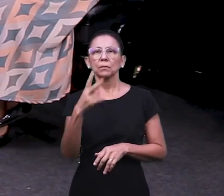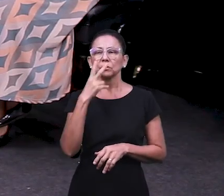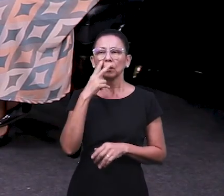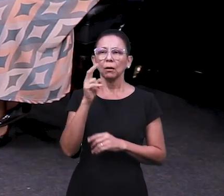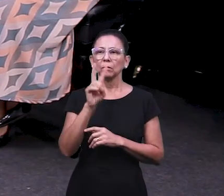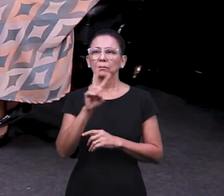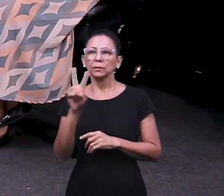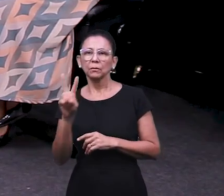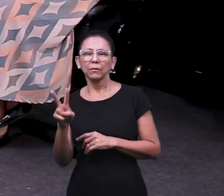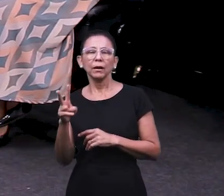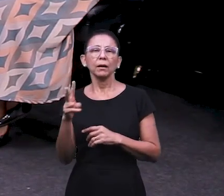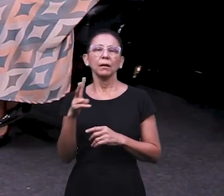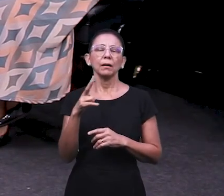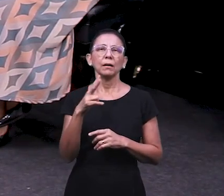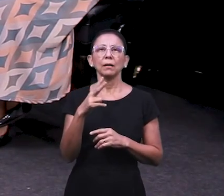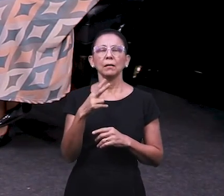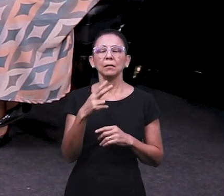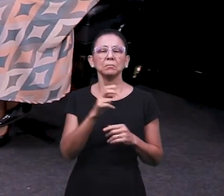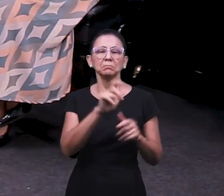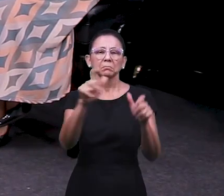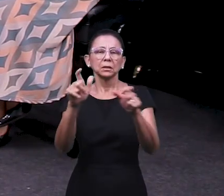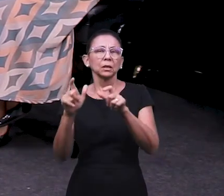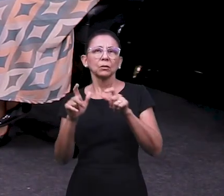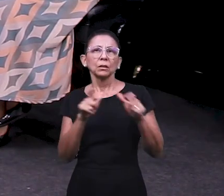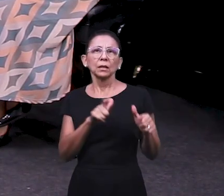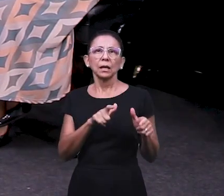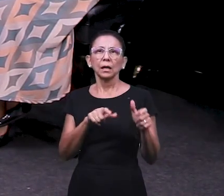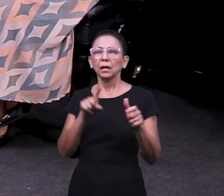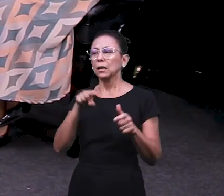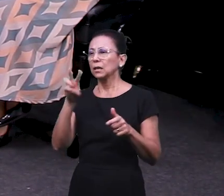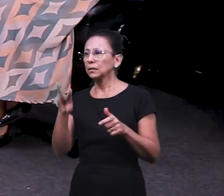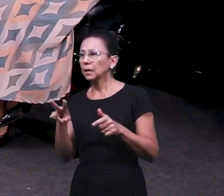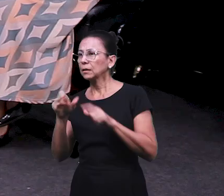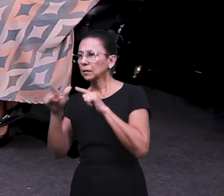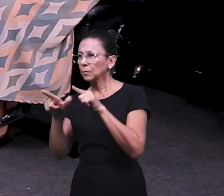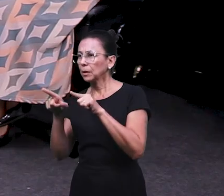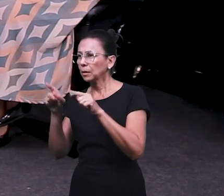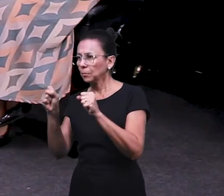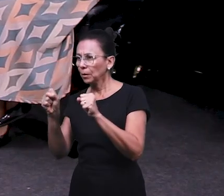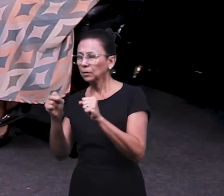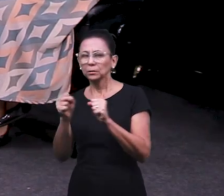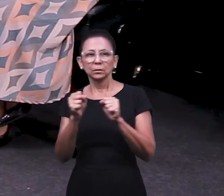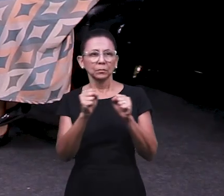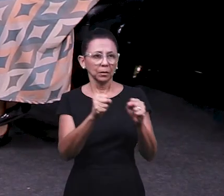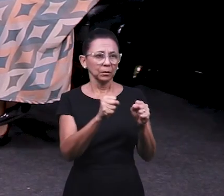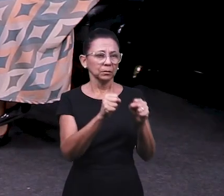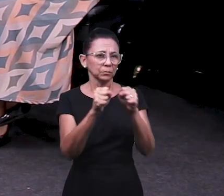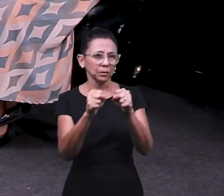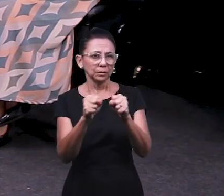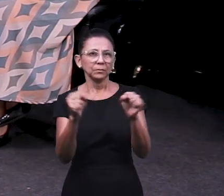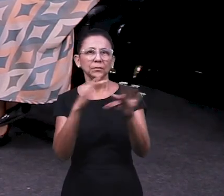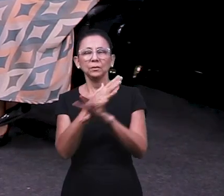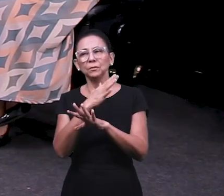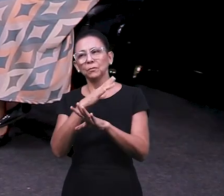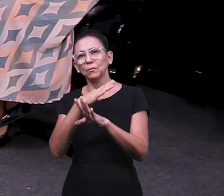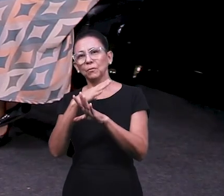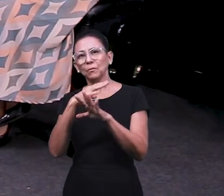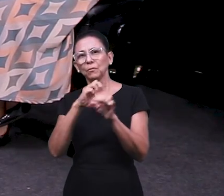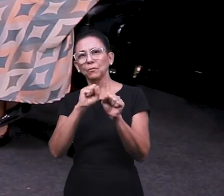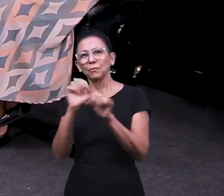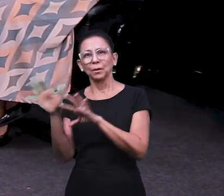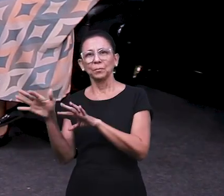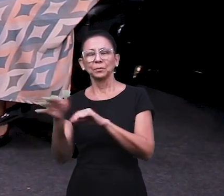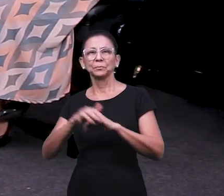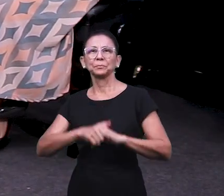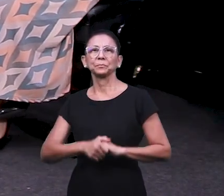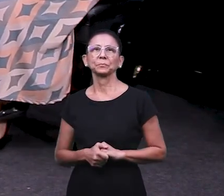viajando, Sula, tem quem vai estar trabalhando, quem não vai estar, todo mundo está disponível. glória a Deus, então vamos. Inclusive, lá em Ribeira 4,